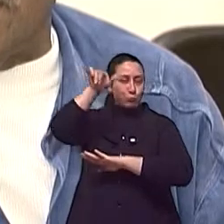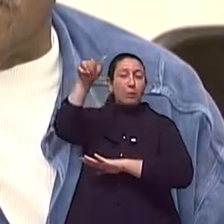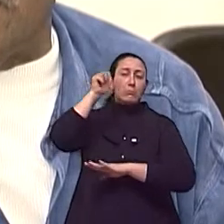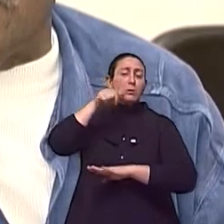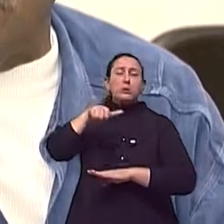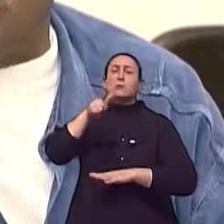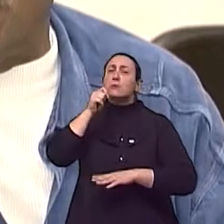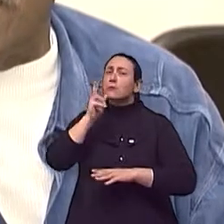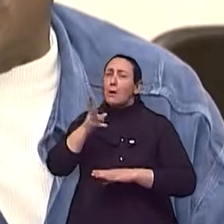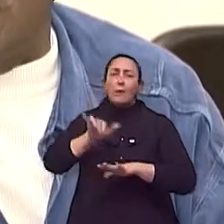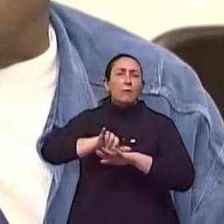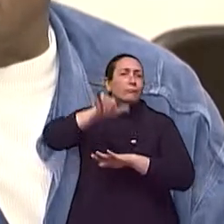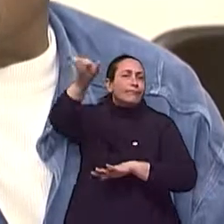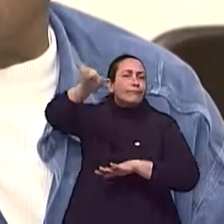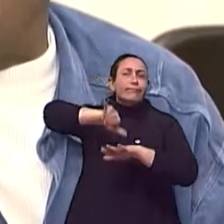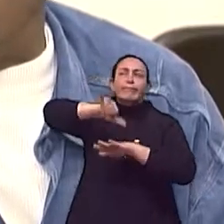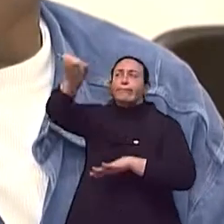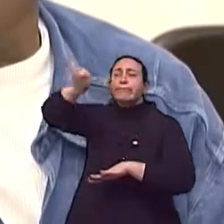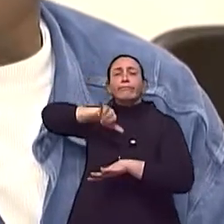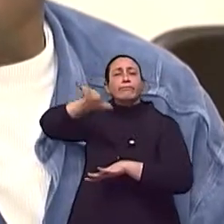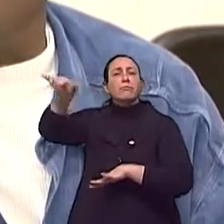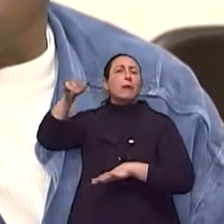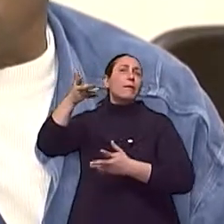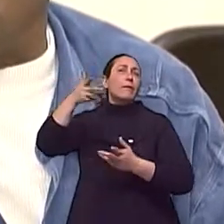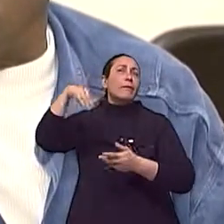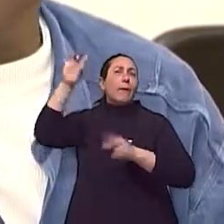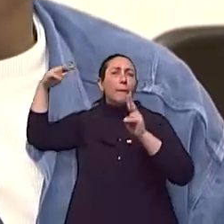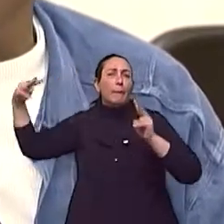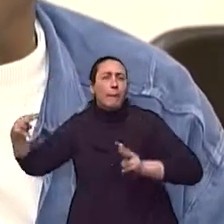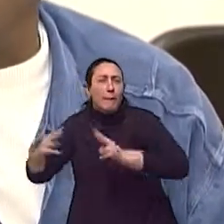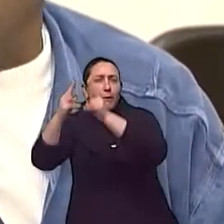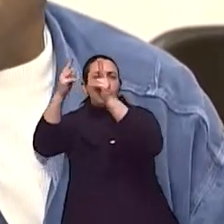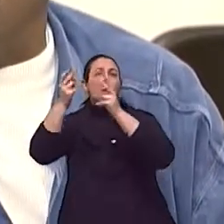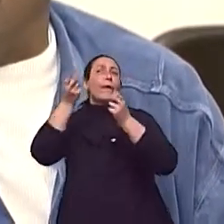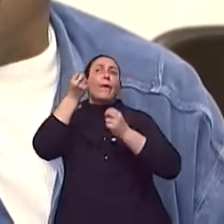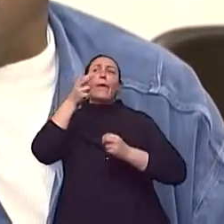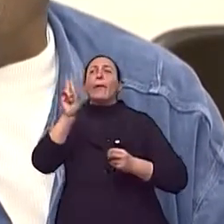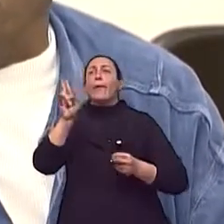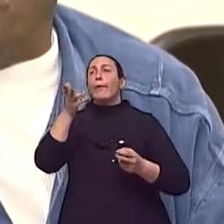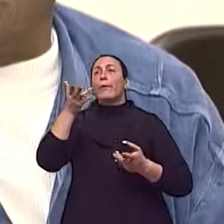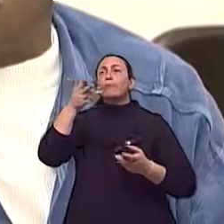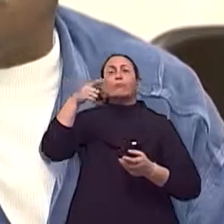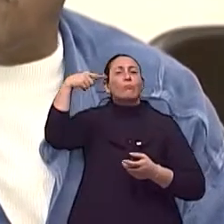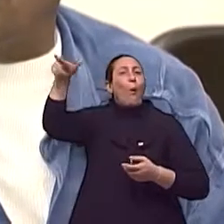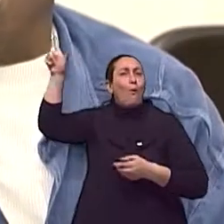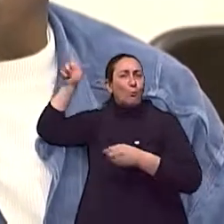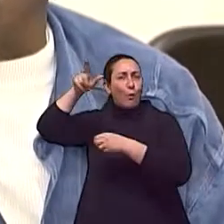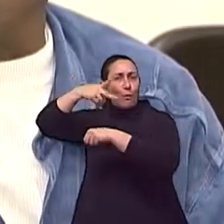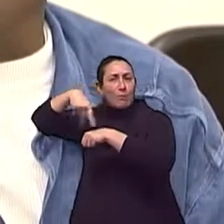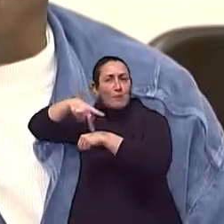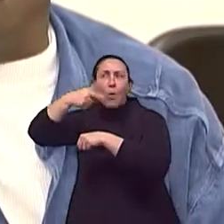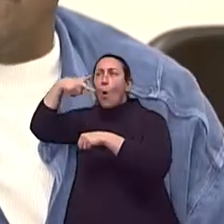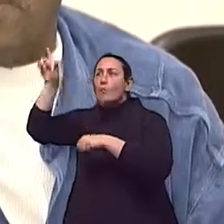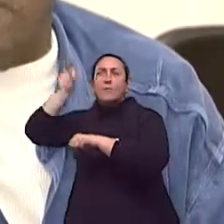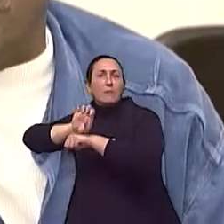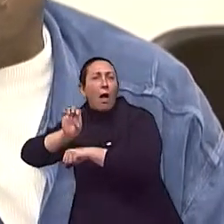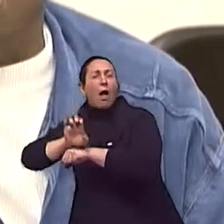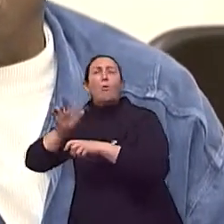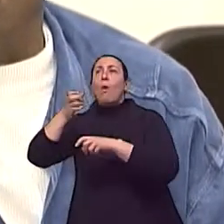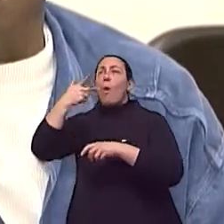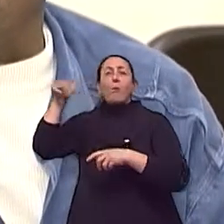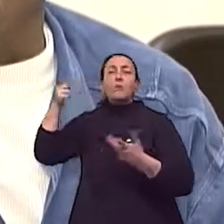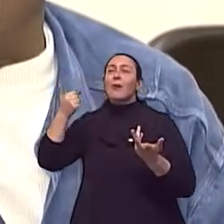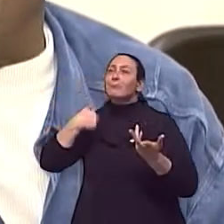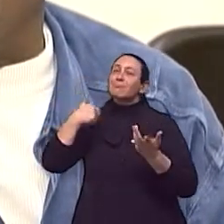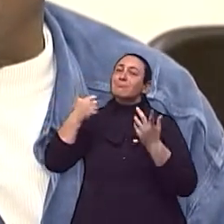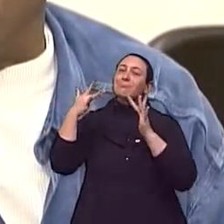e sempre que ela está Paris ou Frankfurt ela ó pai tô em Frankfurt tá tudo bem E